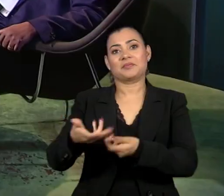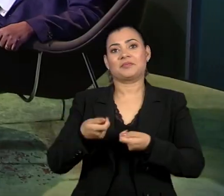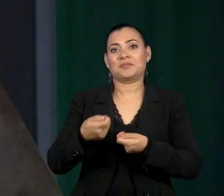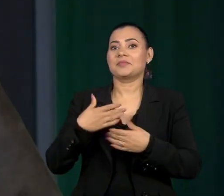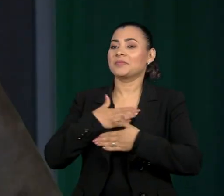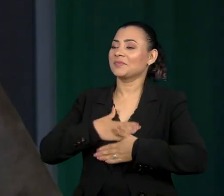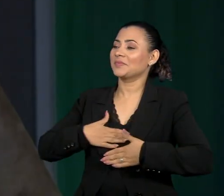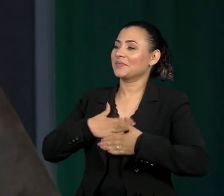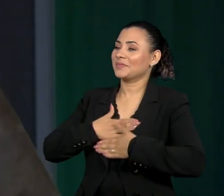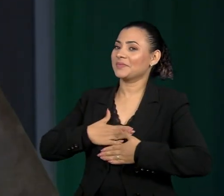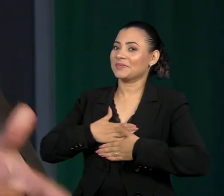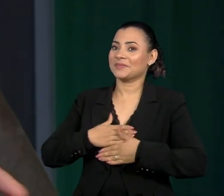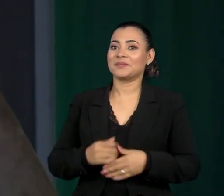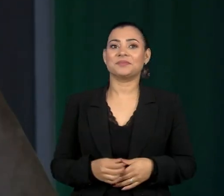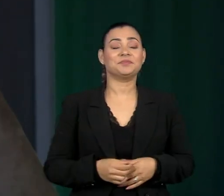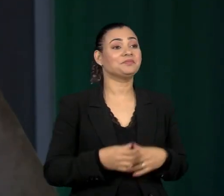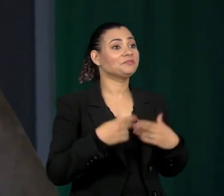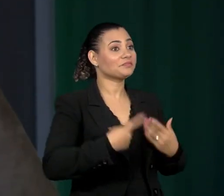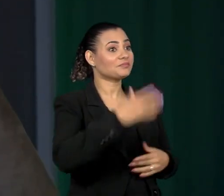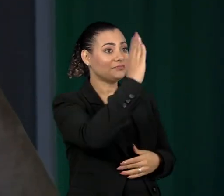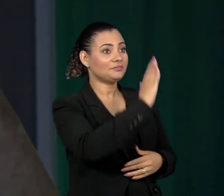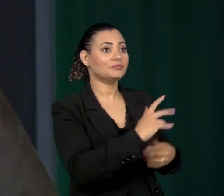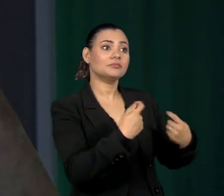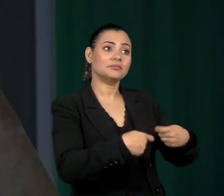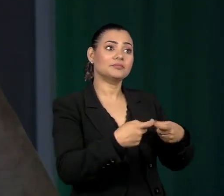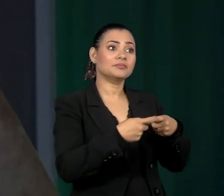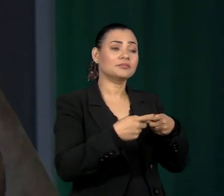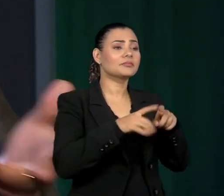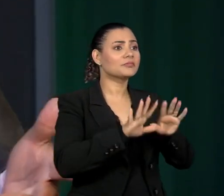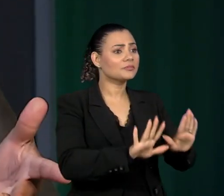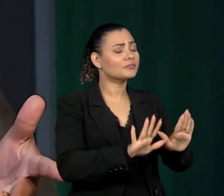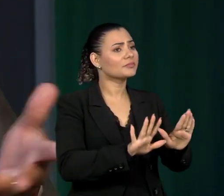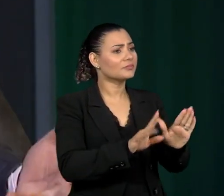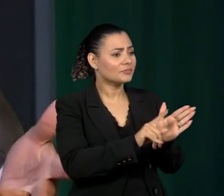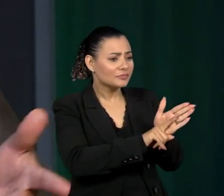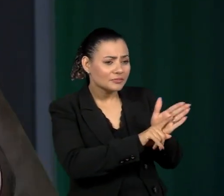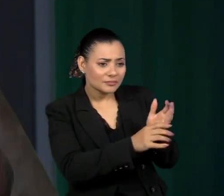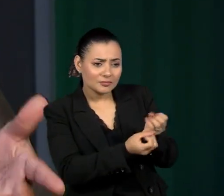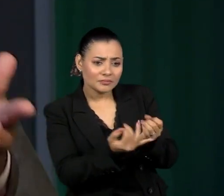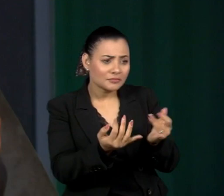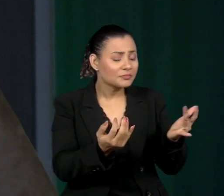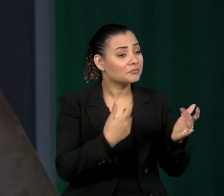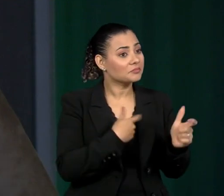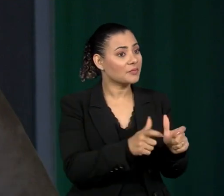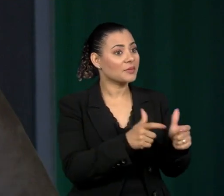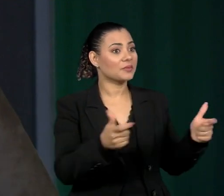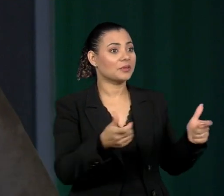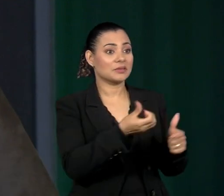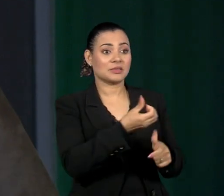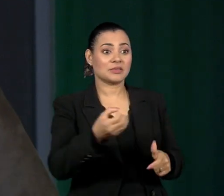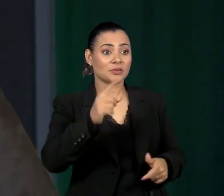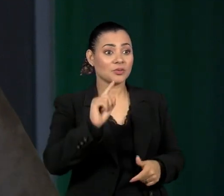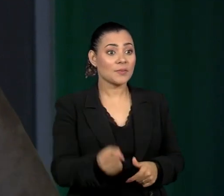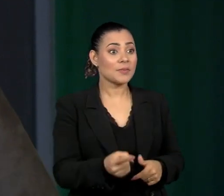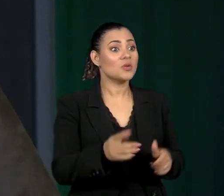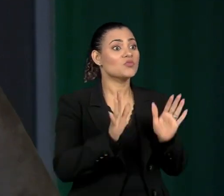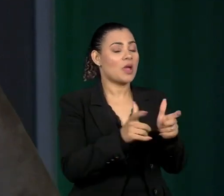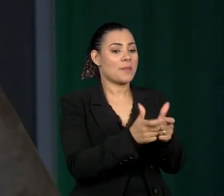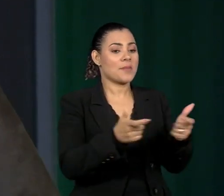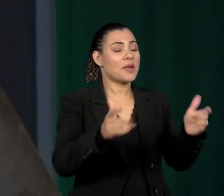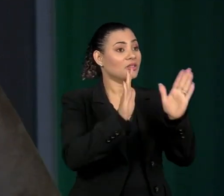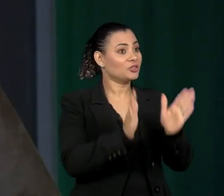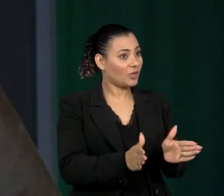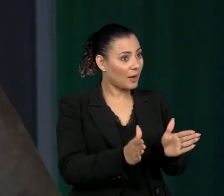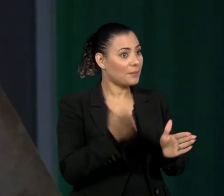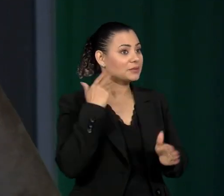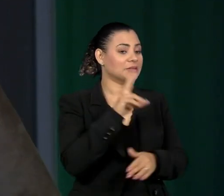nosso. Nós estamos dizendo que o nosso país precisa de médicos e estamos vendo que os números melhoraram, 600 mil médicos. É isso mesmo,